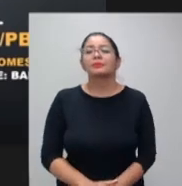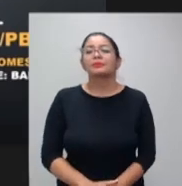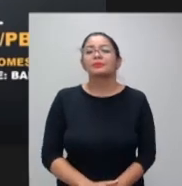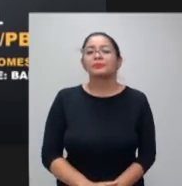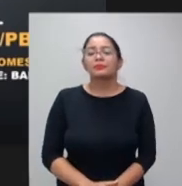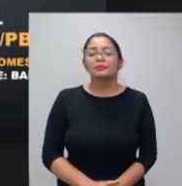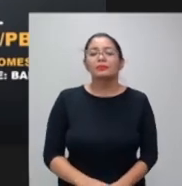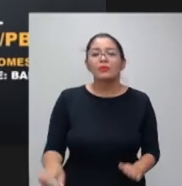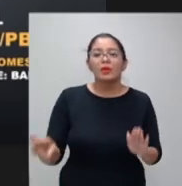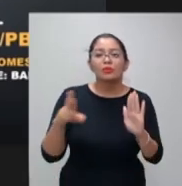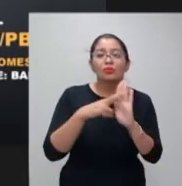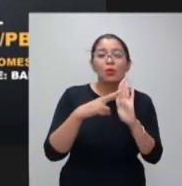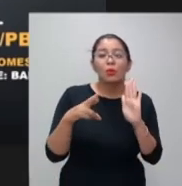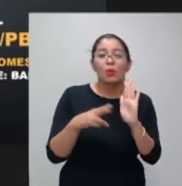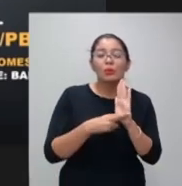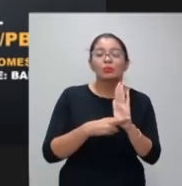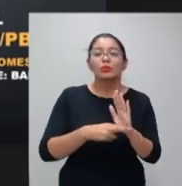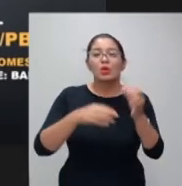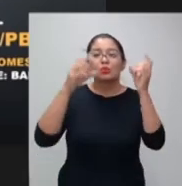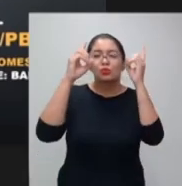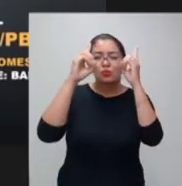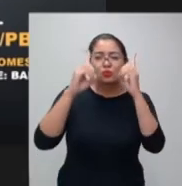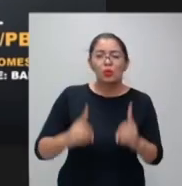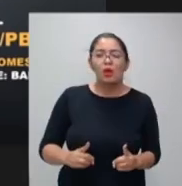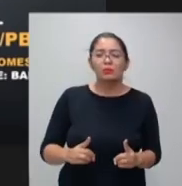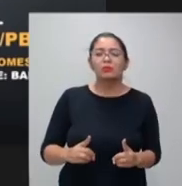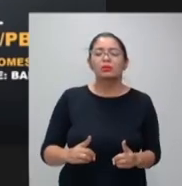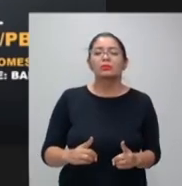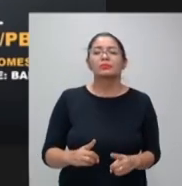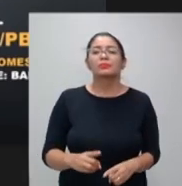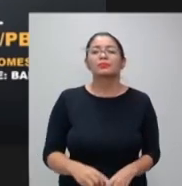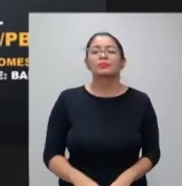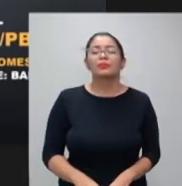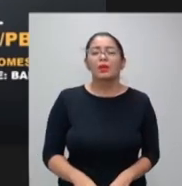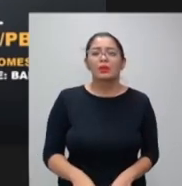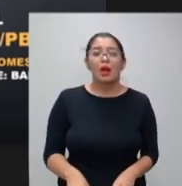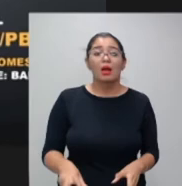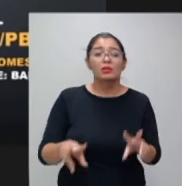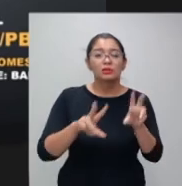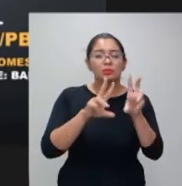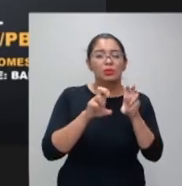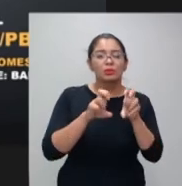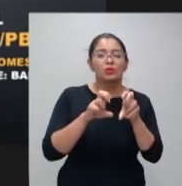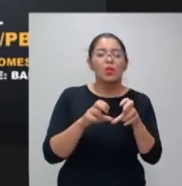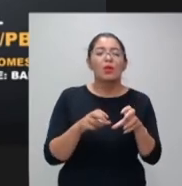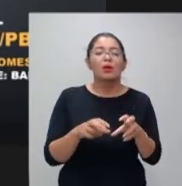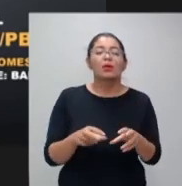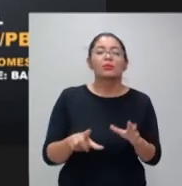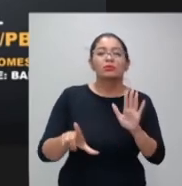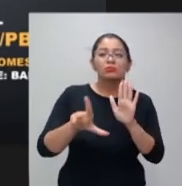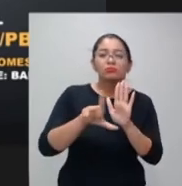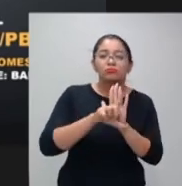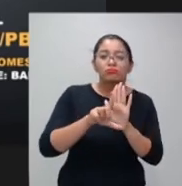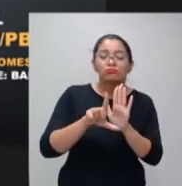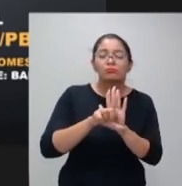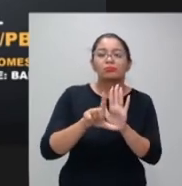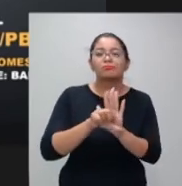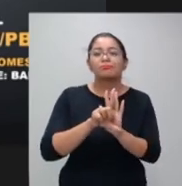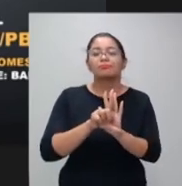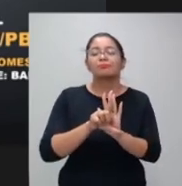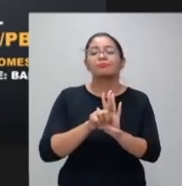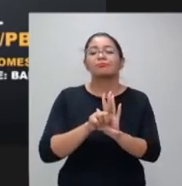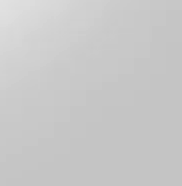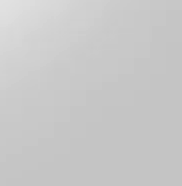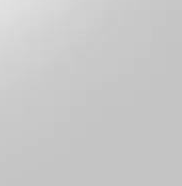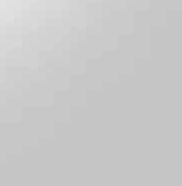na vigência do Código Civil de 2002, deveria ser aplicado o Código vigente, que dispensa autorização conjugal para hipoteca de